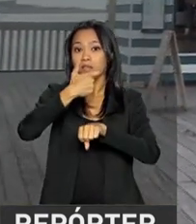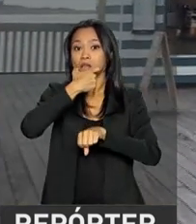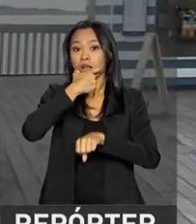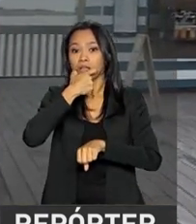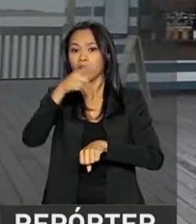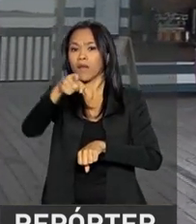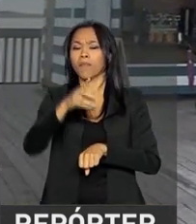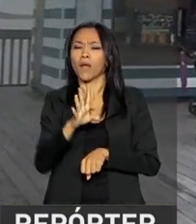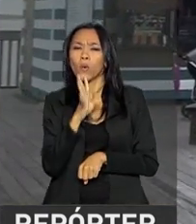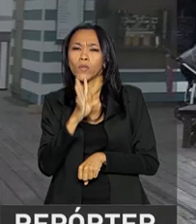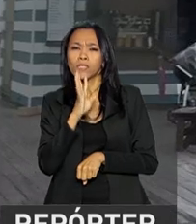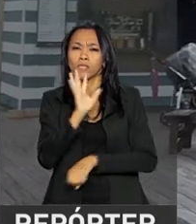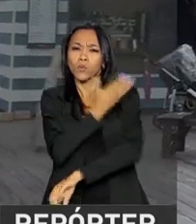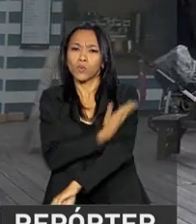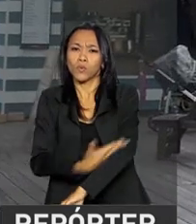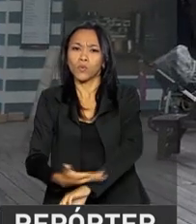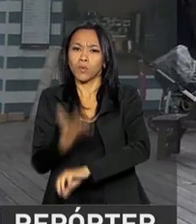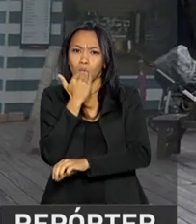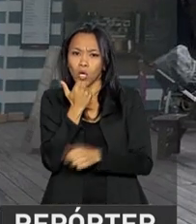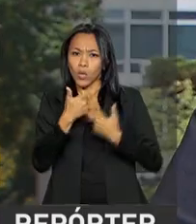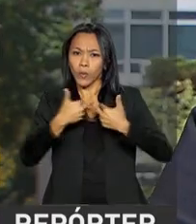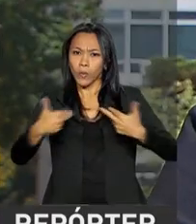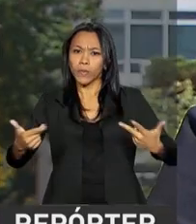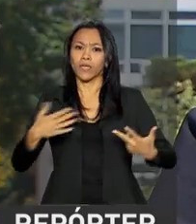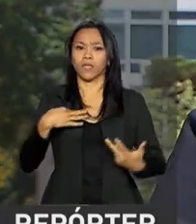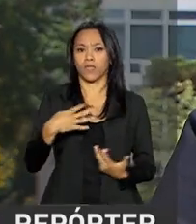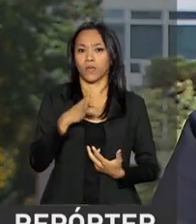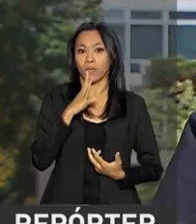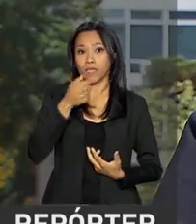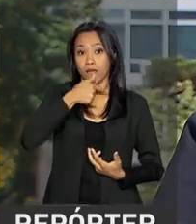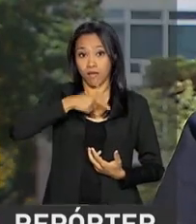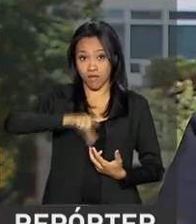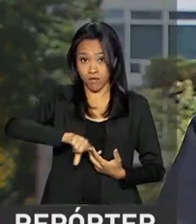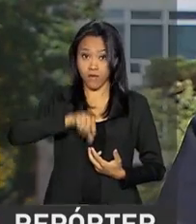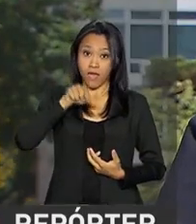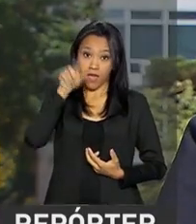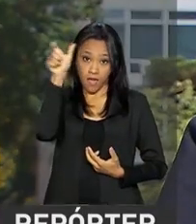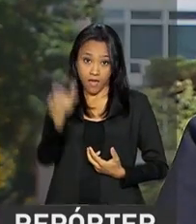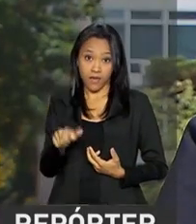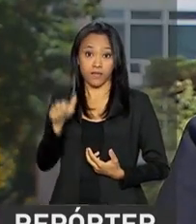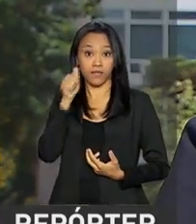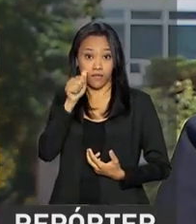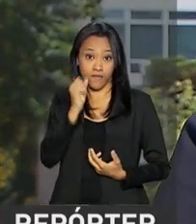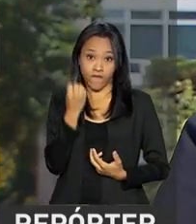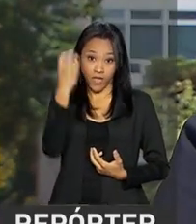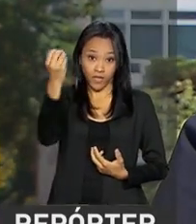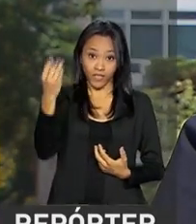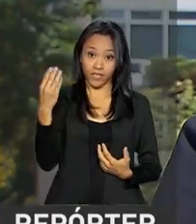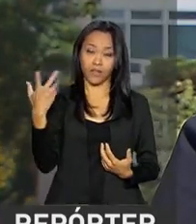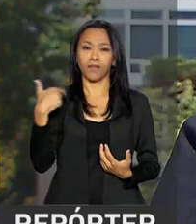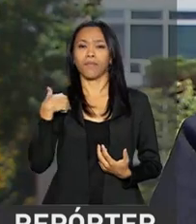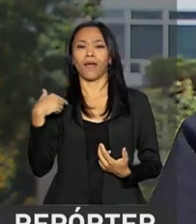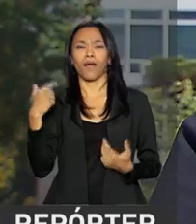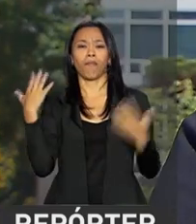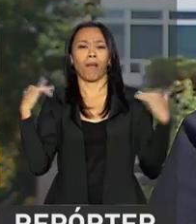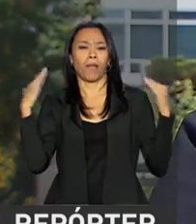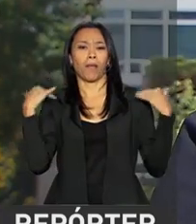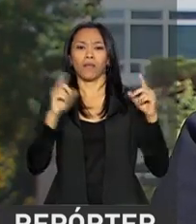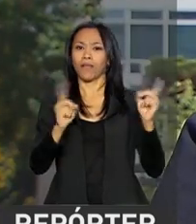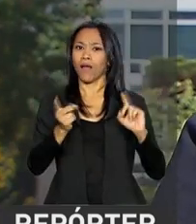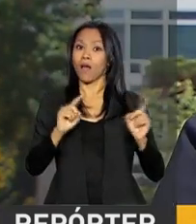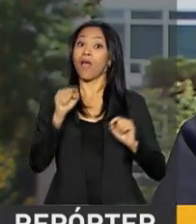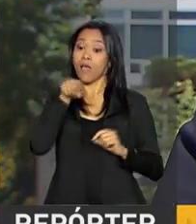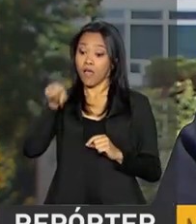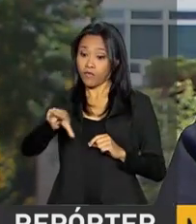costumes a língua ea gastronomia do local esta viagem da gabriela não é só para se divertir ela foi selecionada pelo programa de